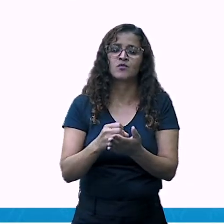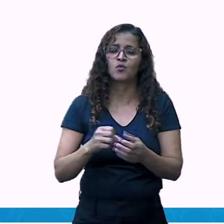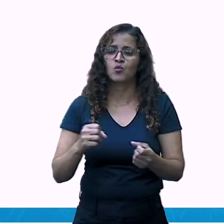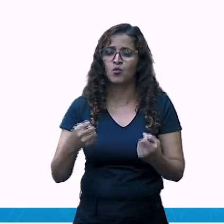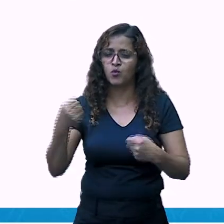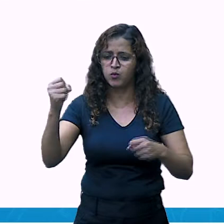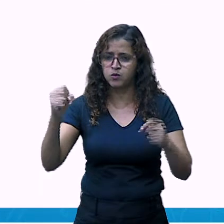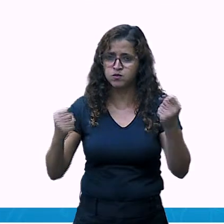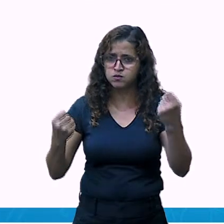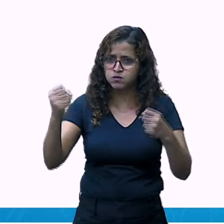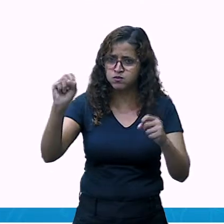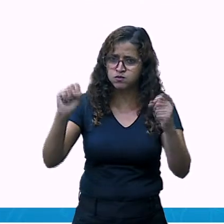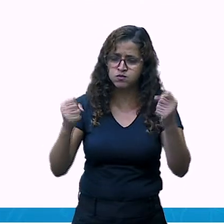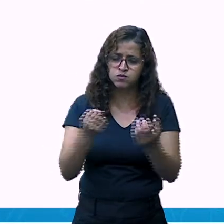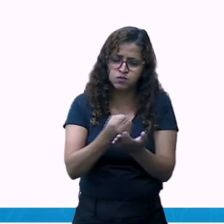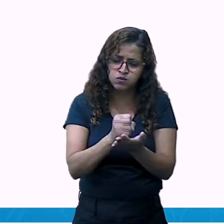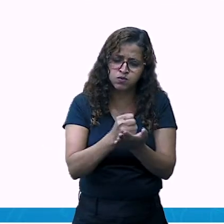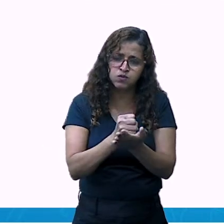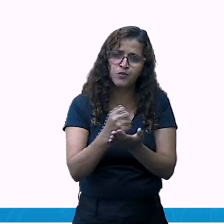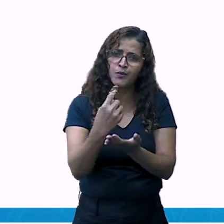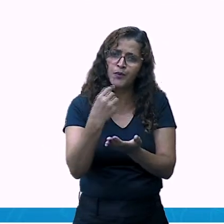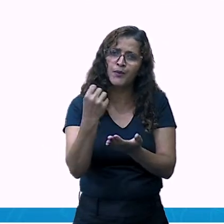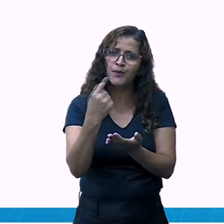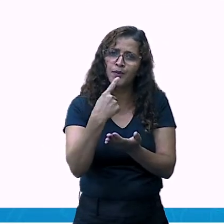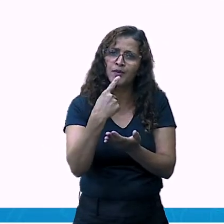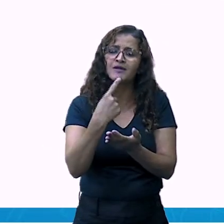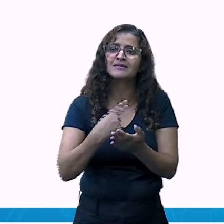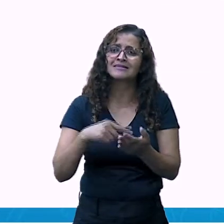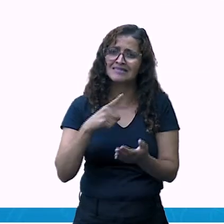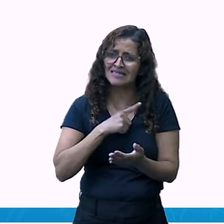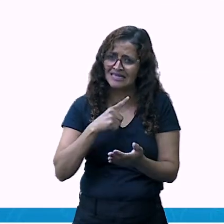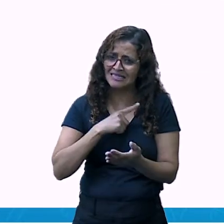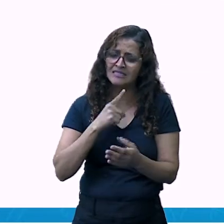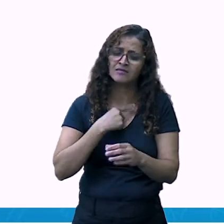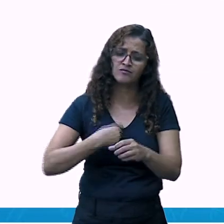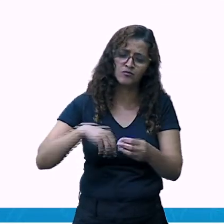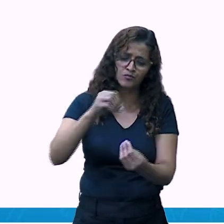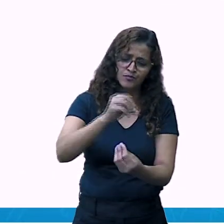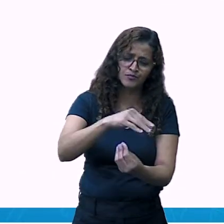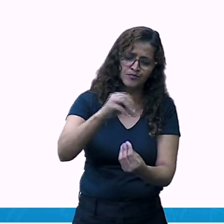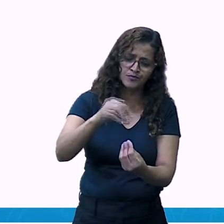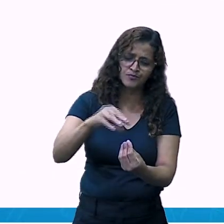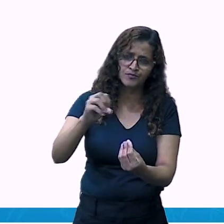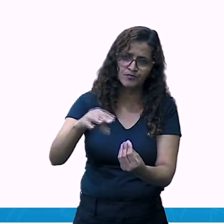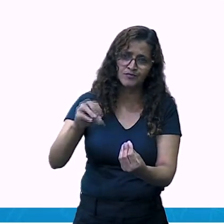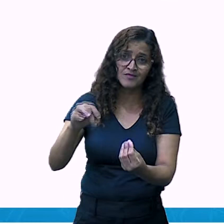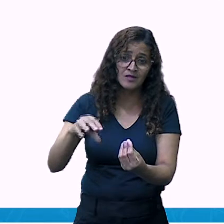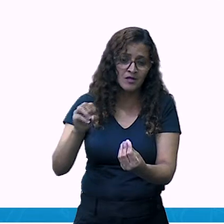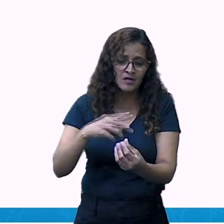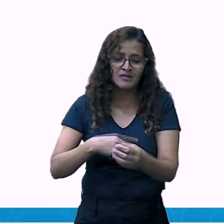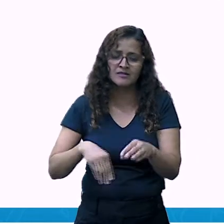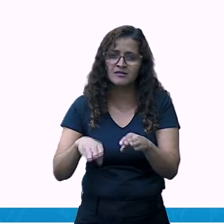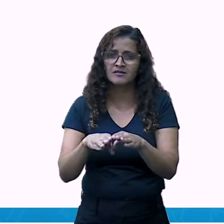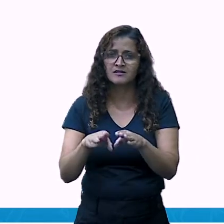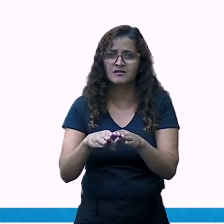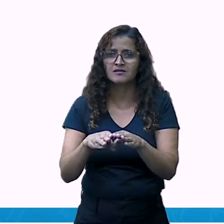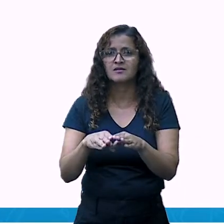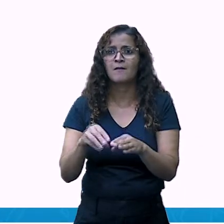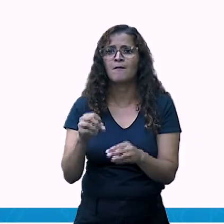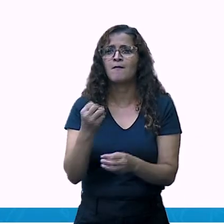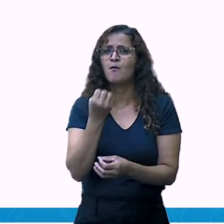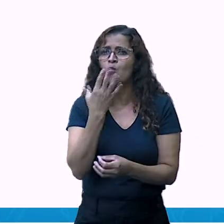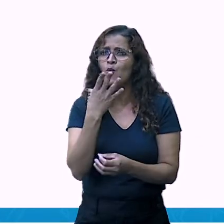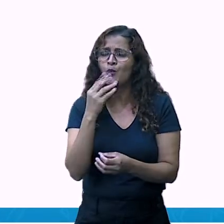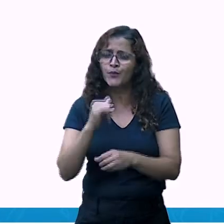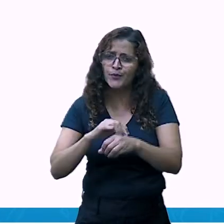que tem evidência científica que os fungos são benéficos para